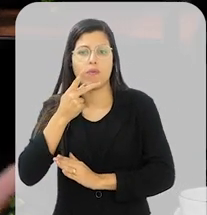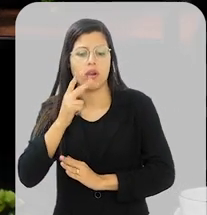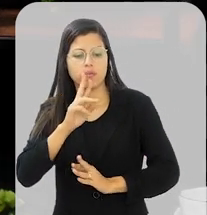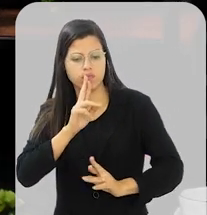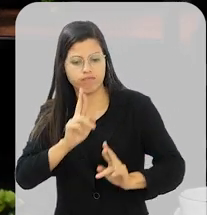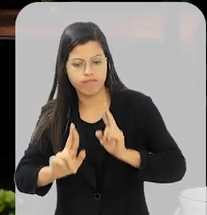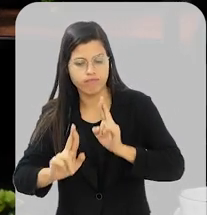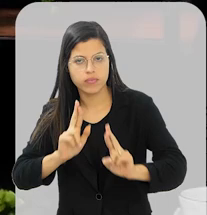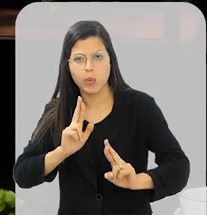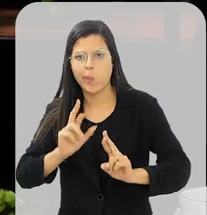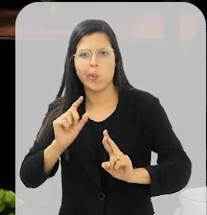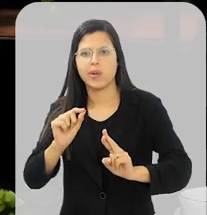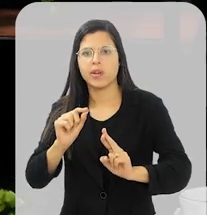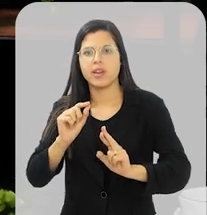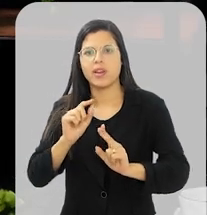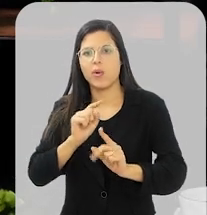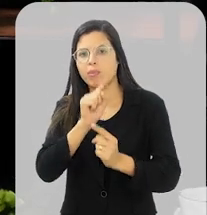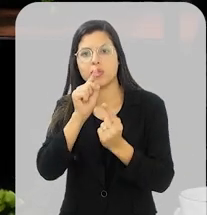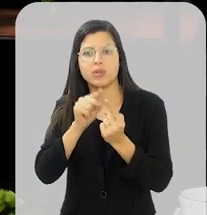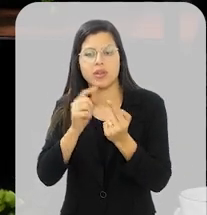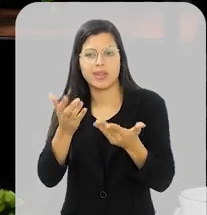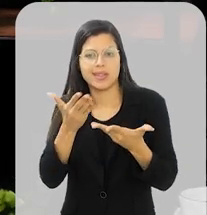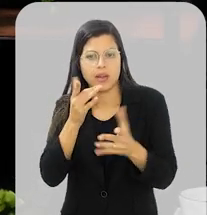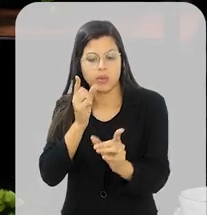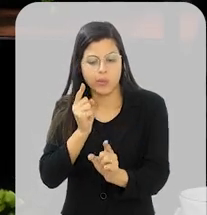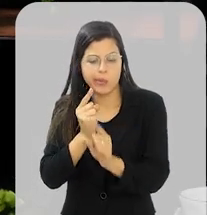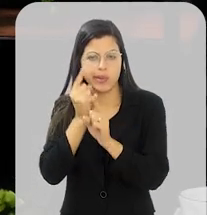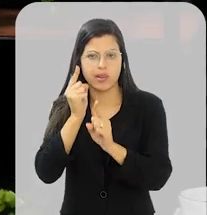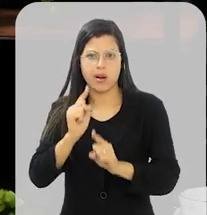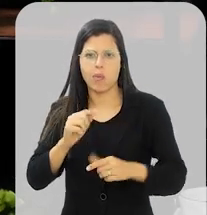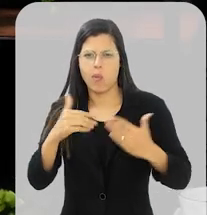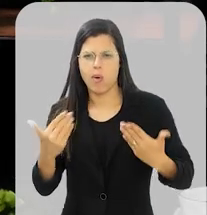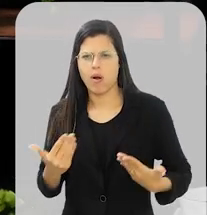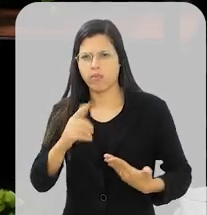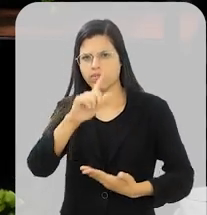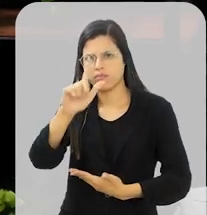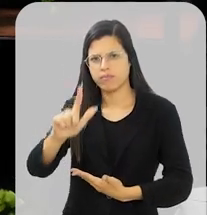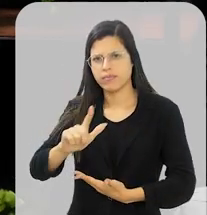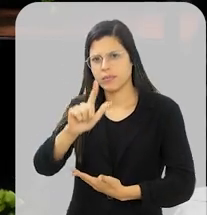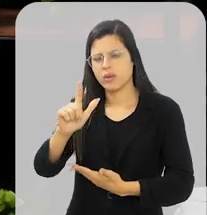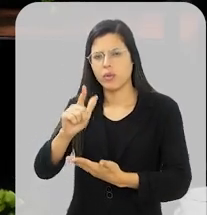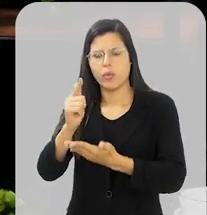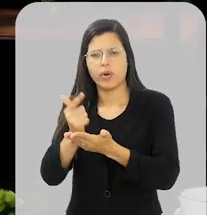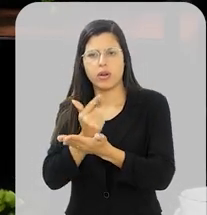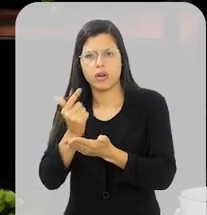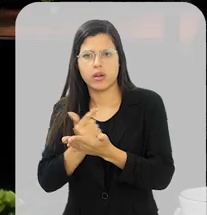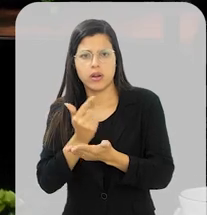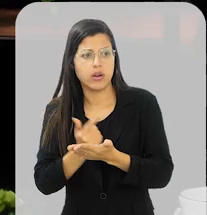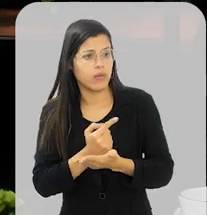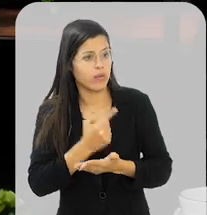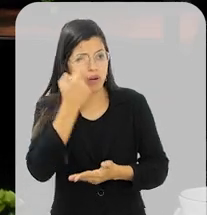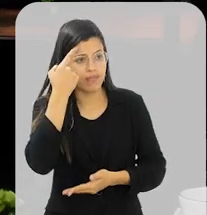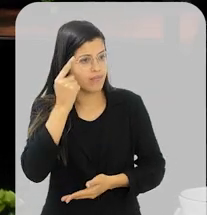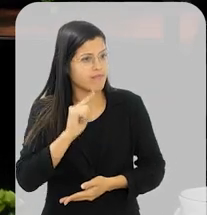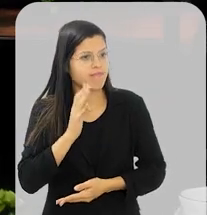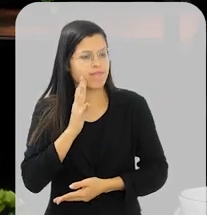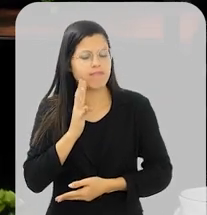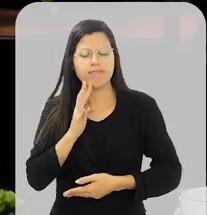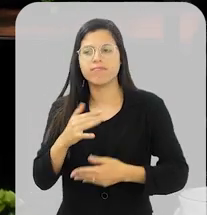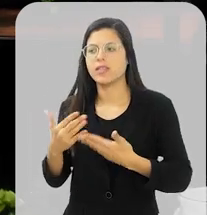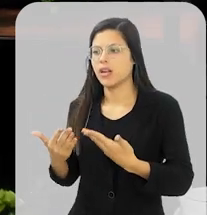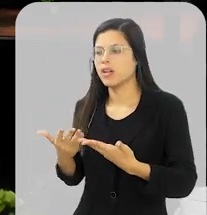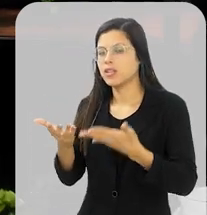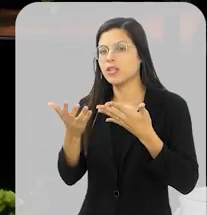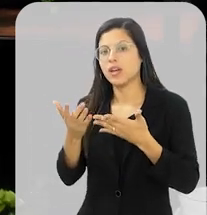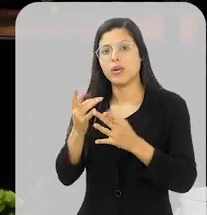nos falem o que eles querem encontrar lá. Qual é a literatura, qual é o livro Isso eu não sabia. explicativo Muito que eles legal.